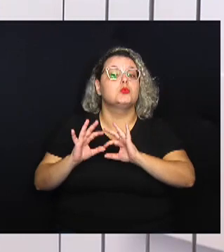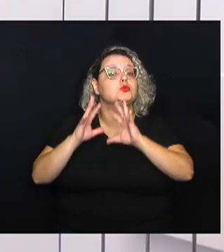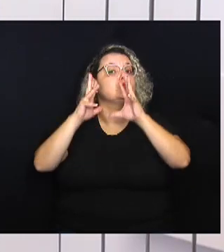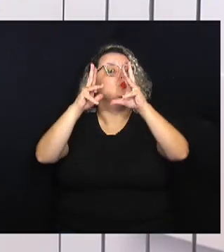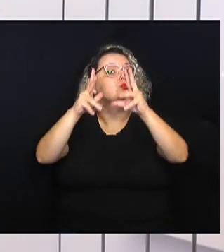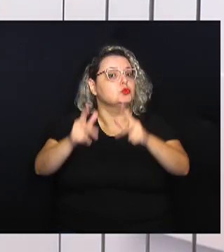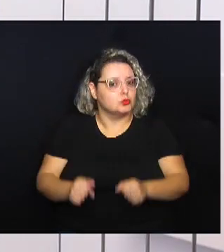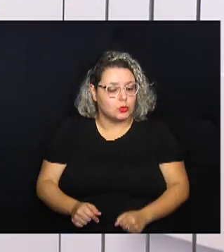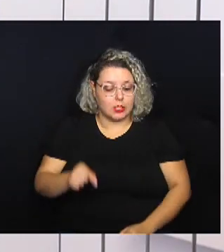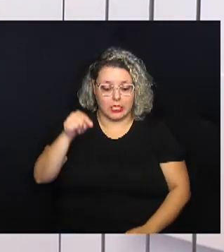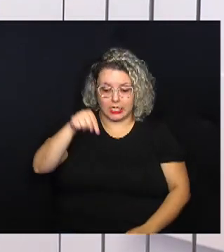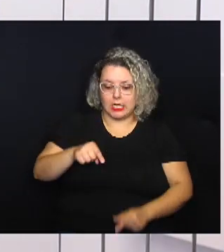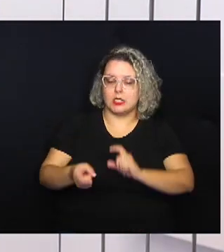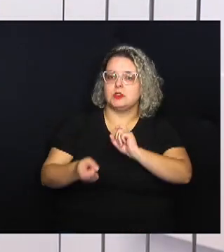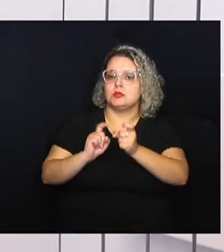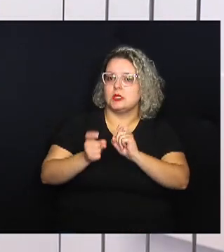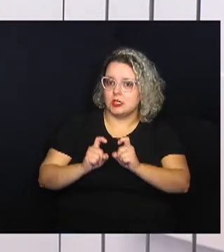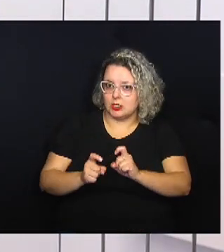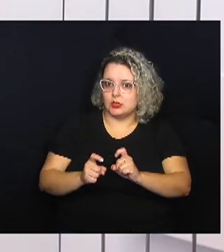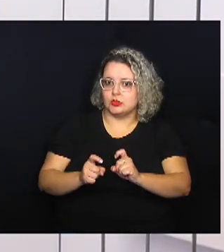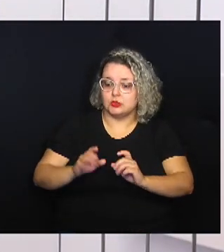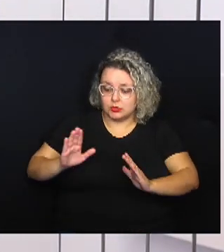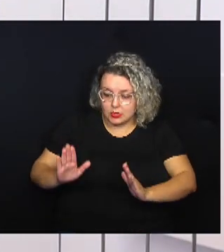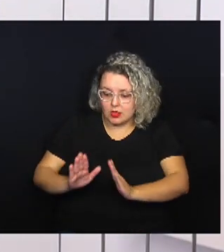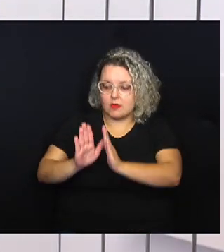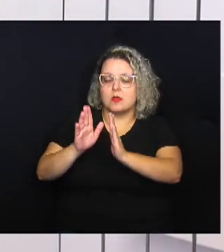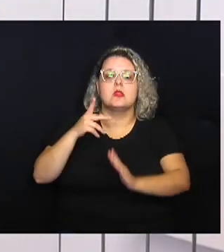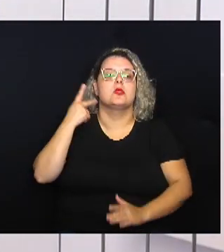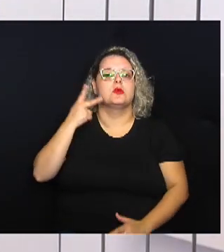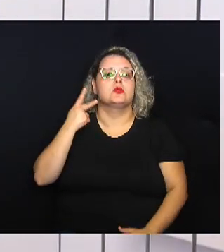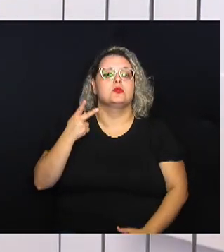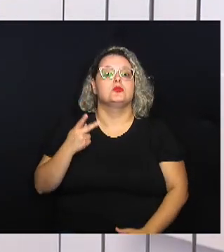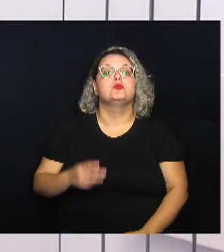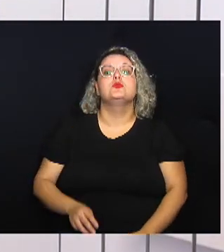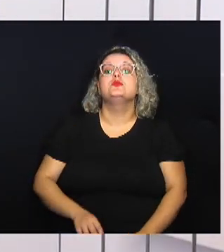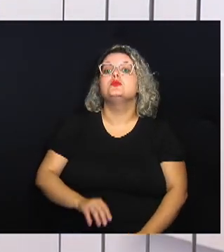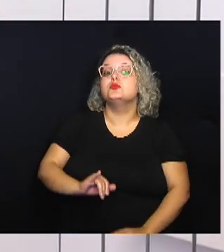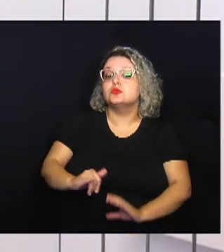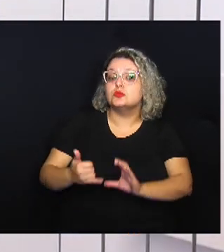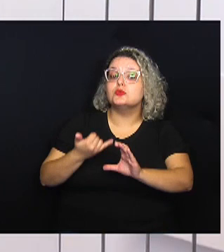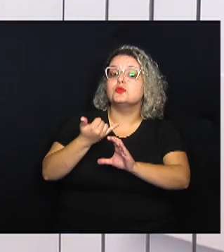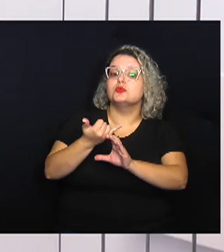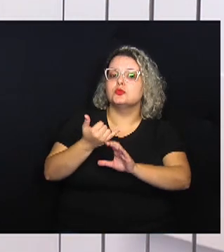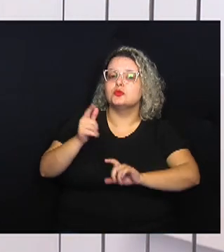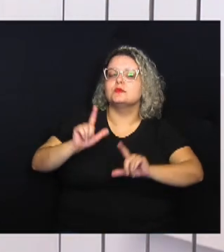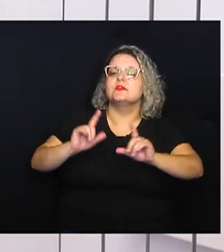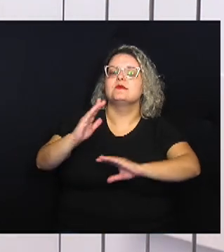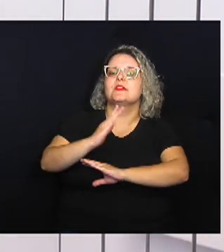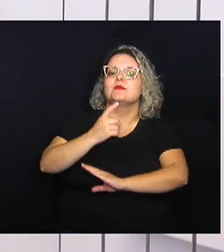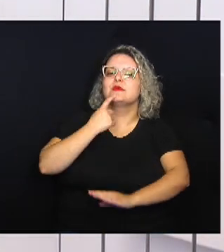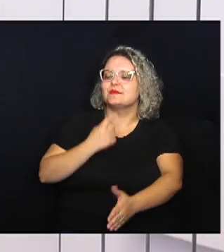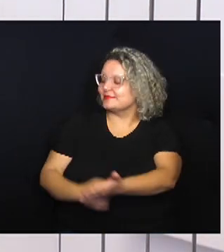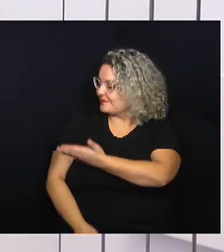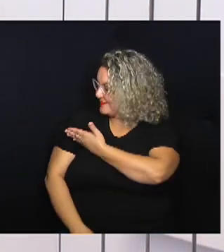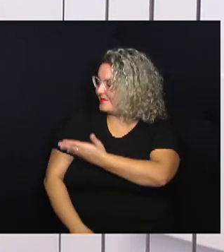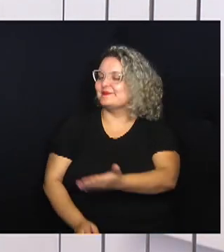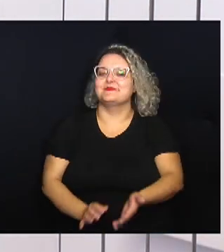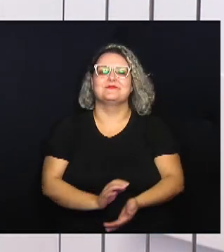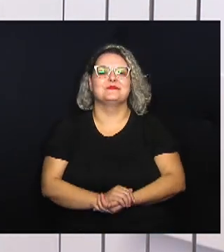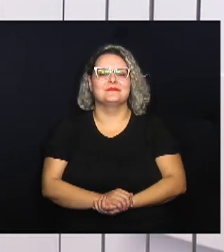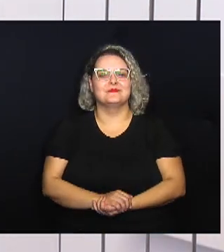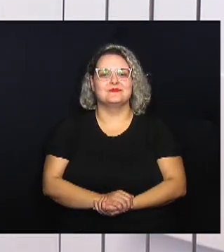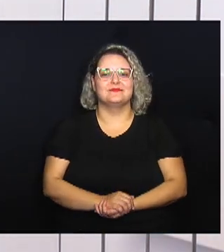íntegra esta reunião da frente o parlamentar através do youtube.com/tv câmaracampinas